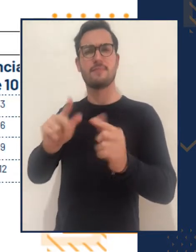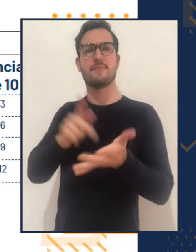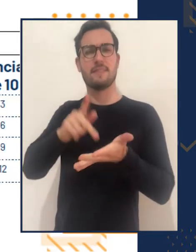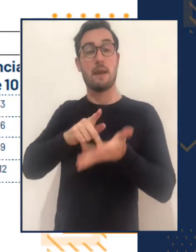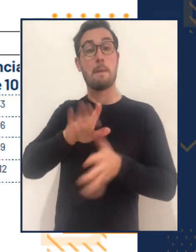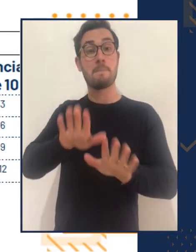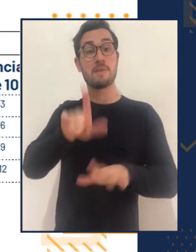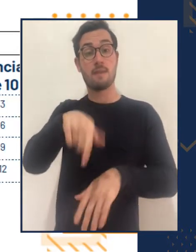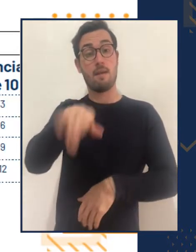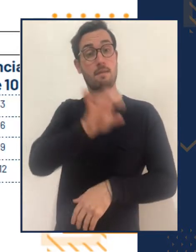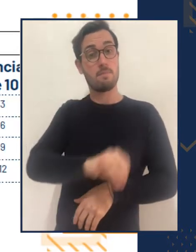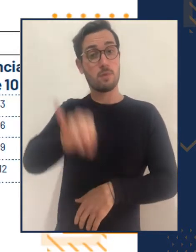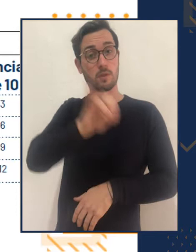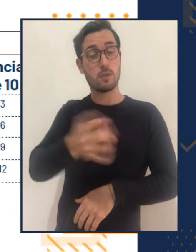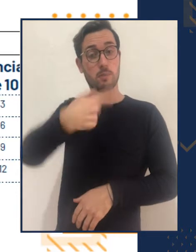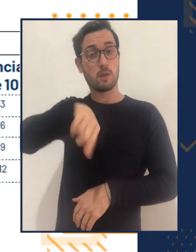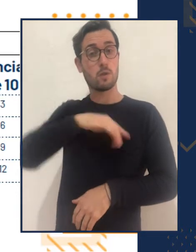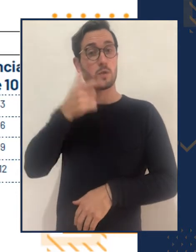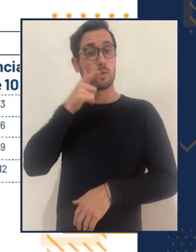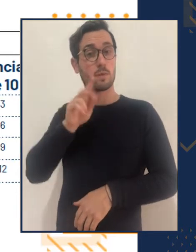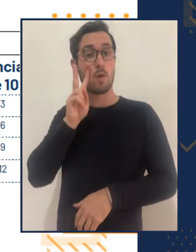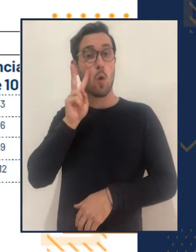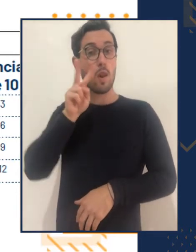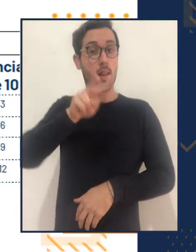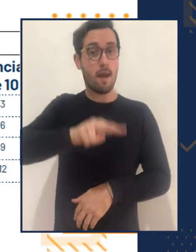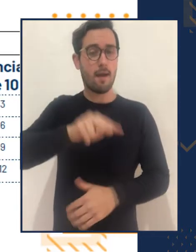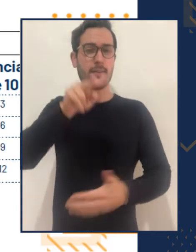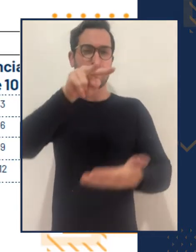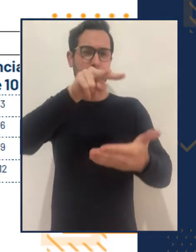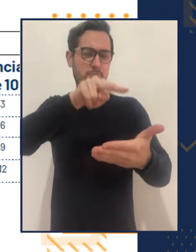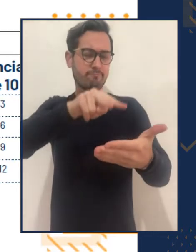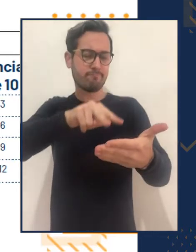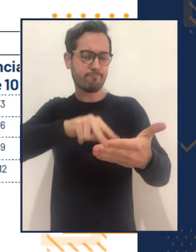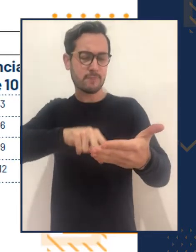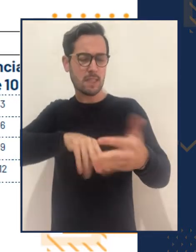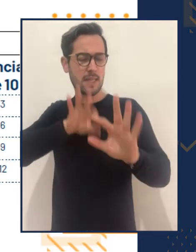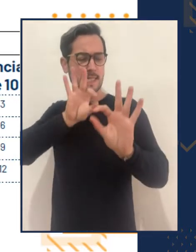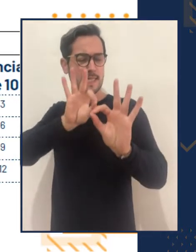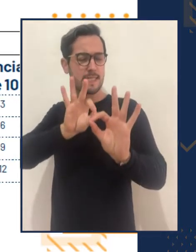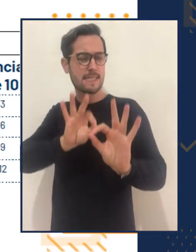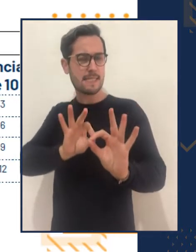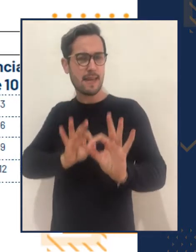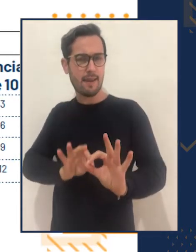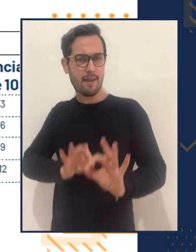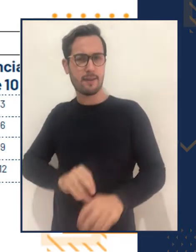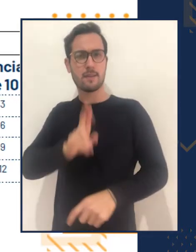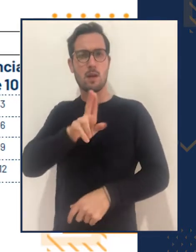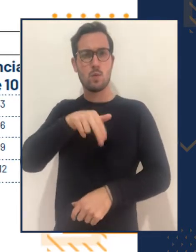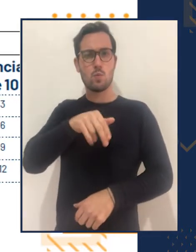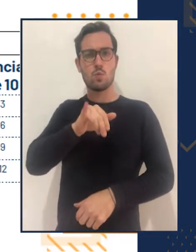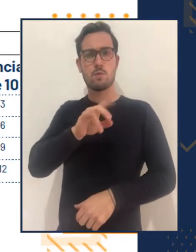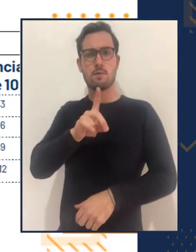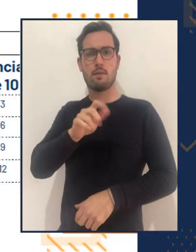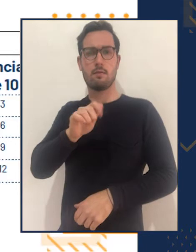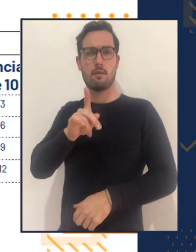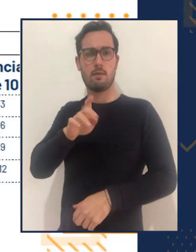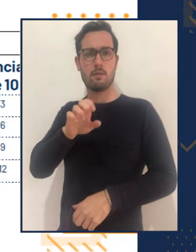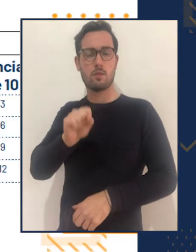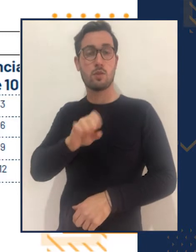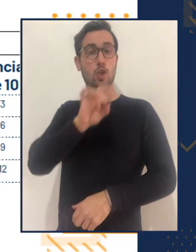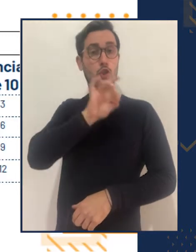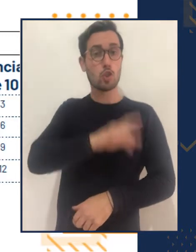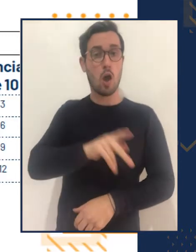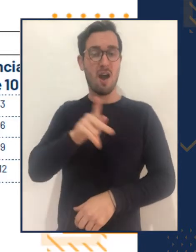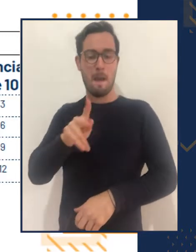pequenos, podemos dizer assim, e são importantes para a gente poder então fazer uma leitura mais apropriada das unidades.